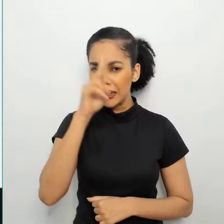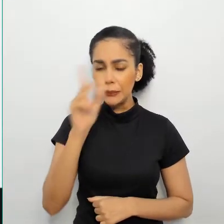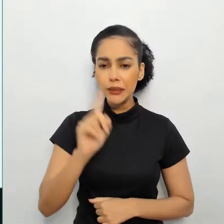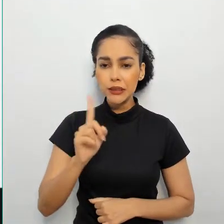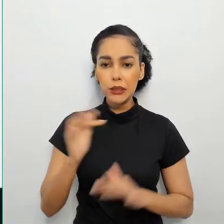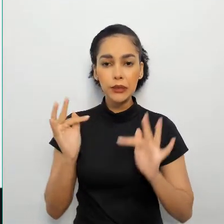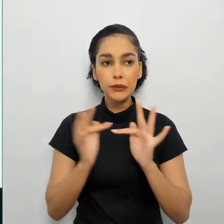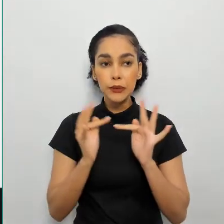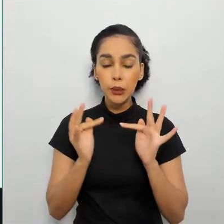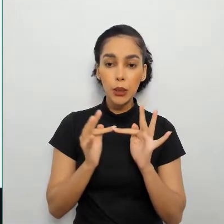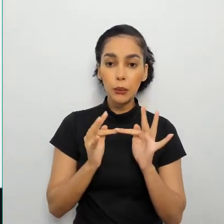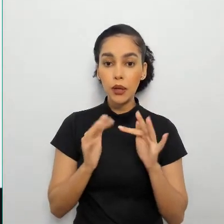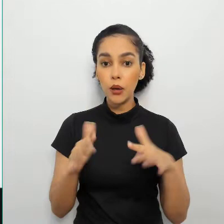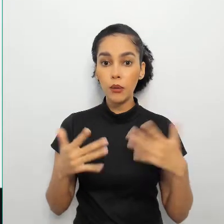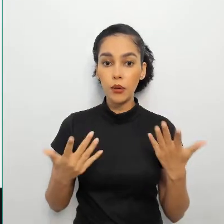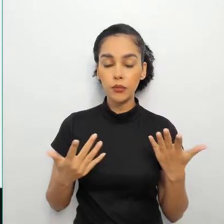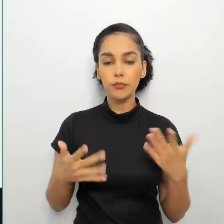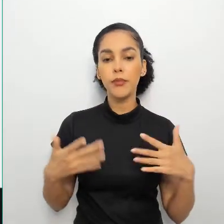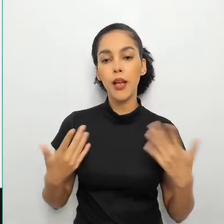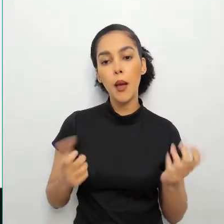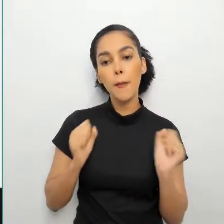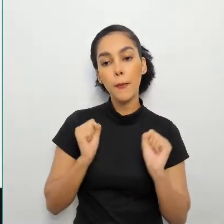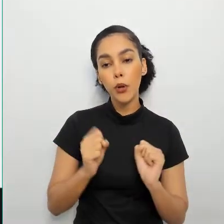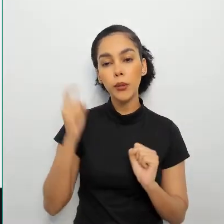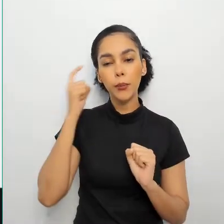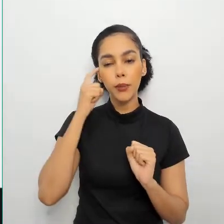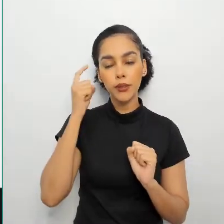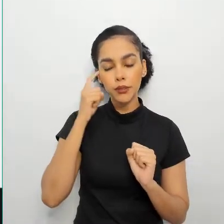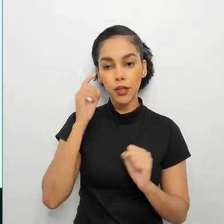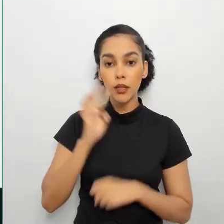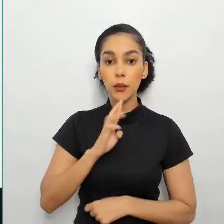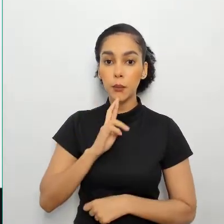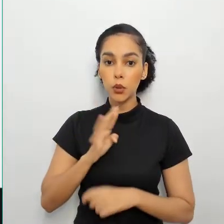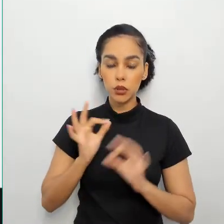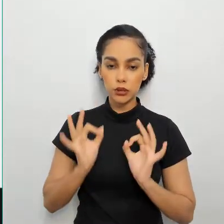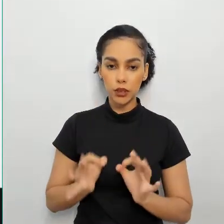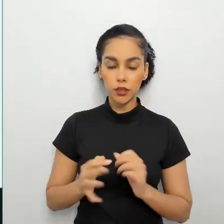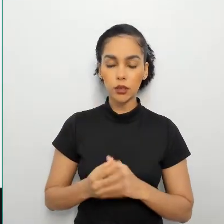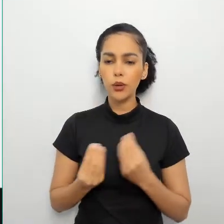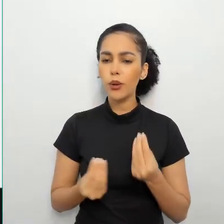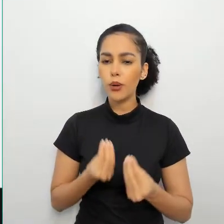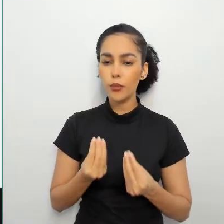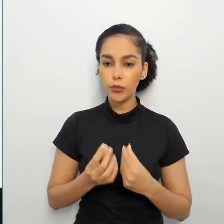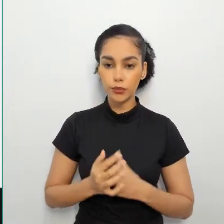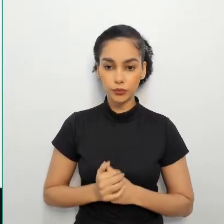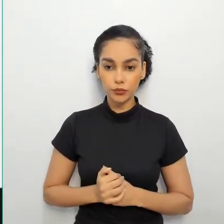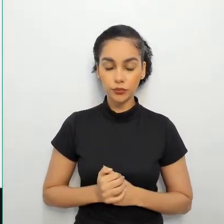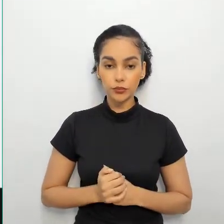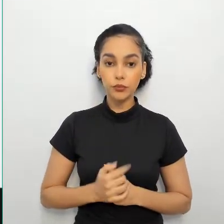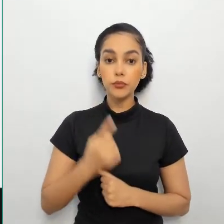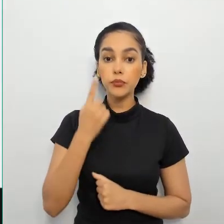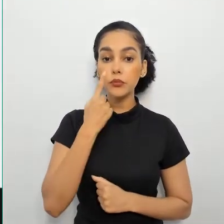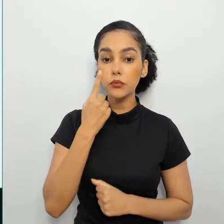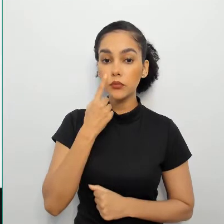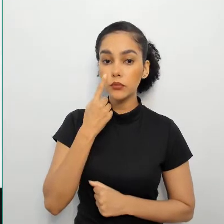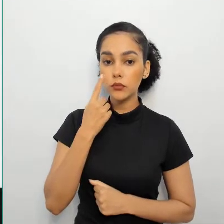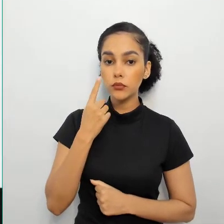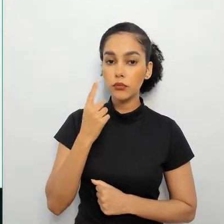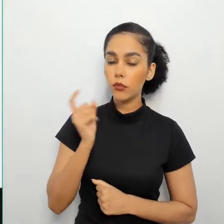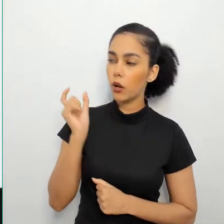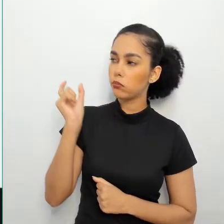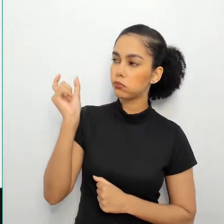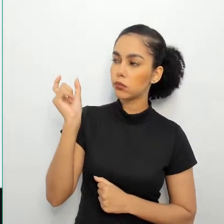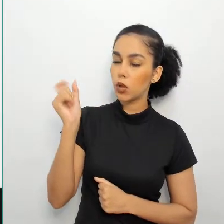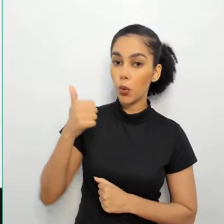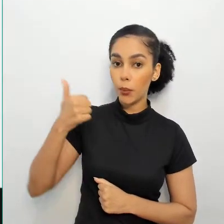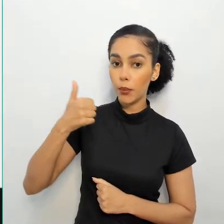Se você não lembrar da fórmula do termo geral do OPG, dá para raciocinar e chegar na resposta correta. Do seguinte modo, você observa que o